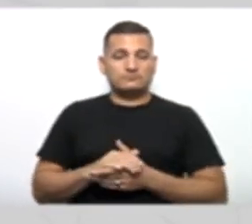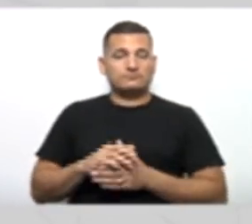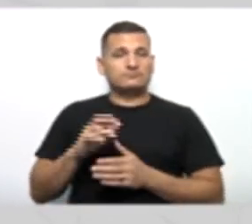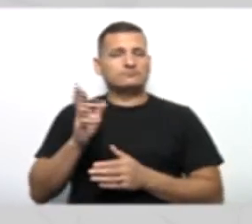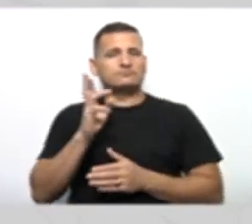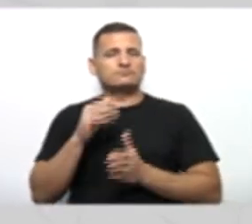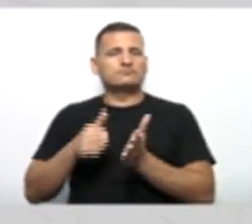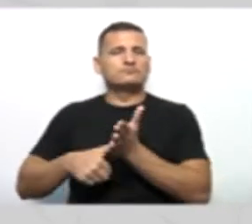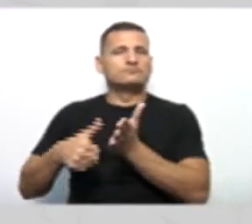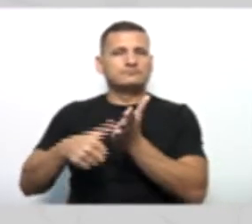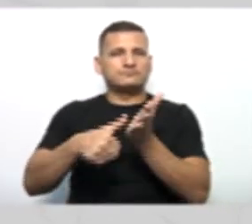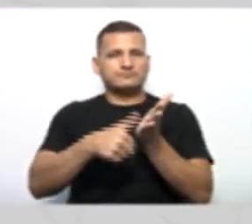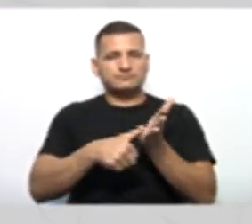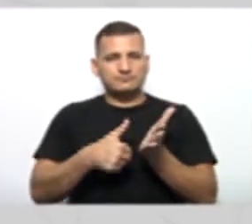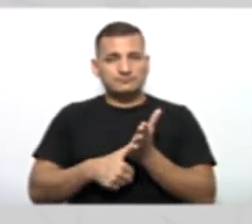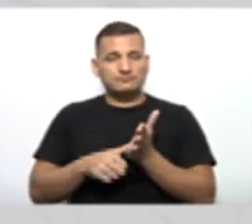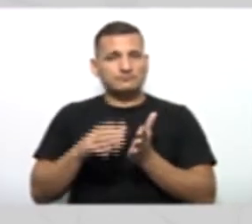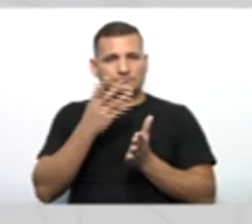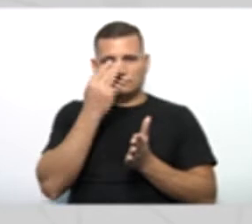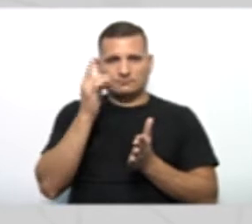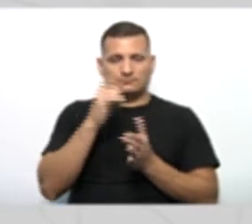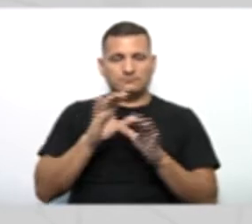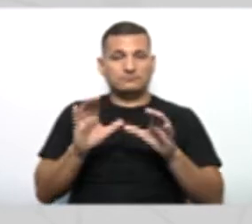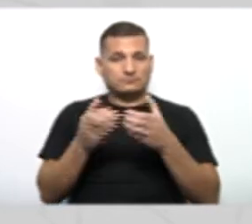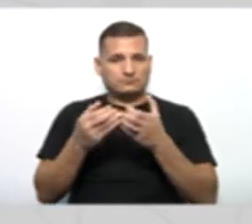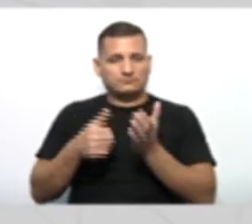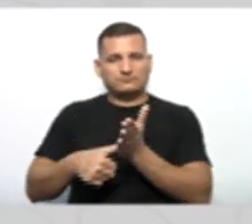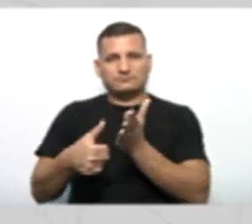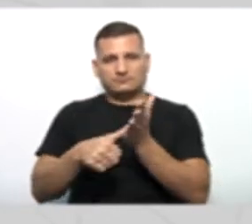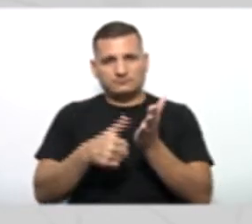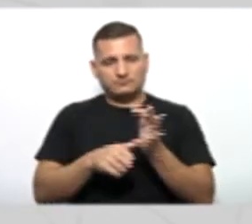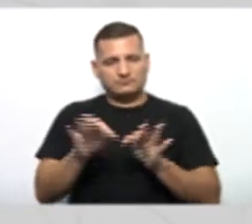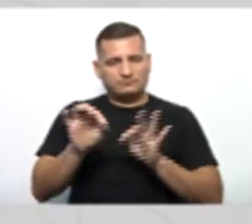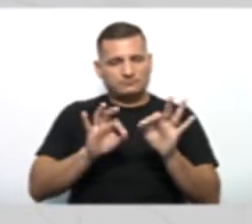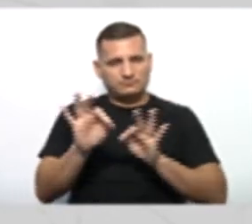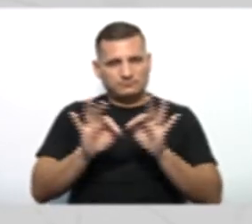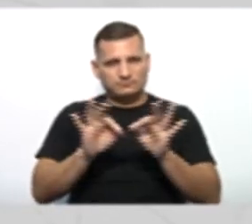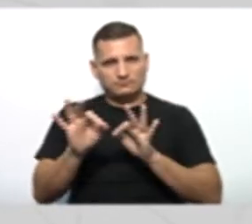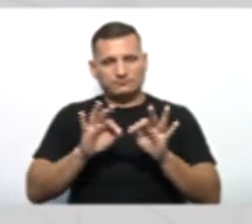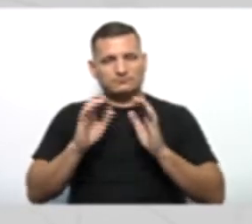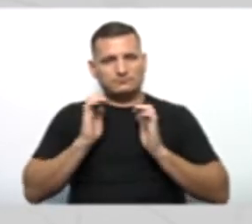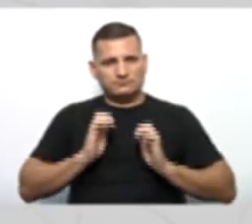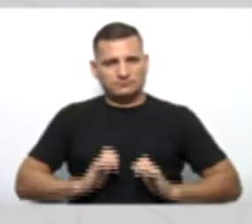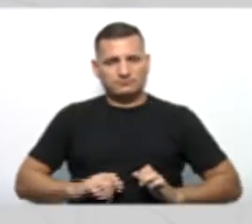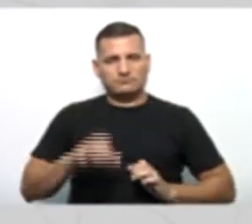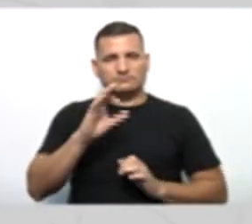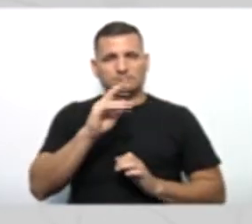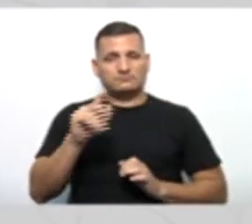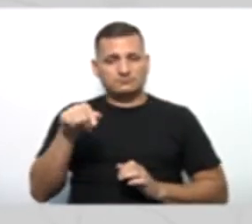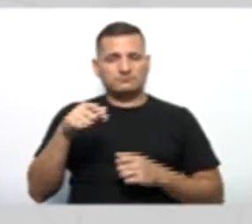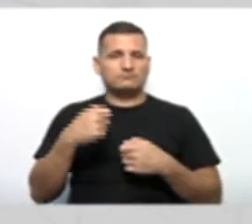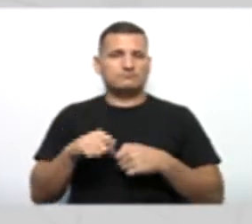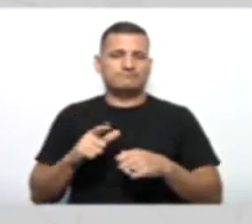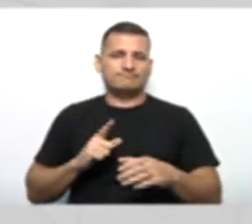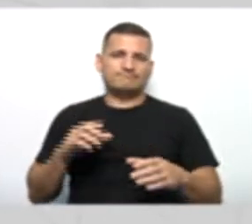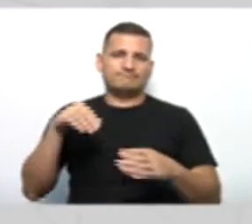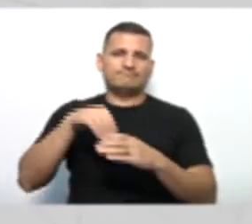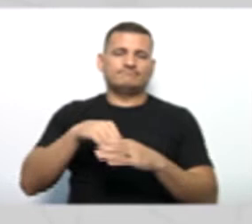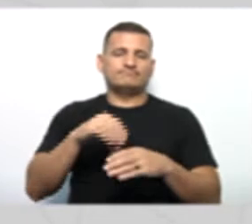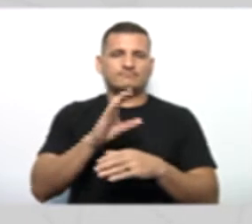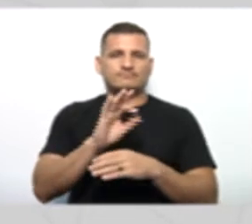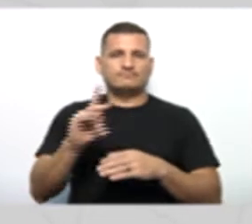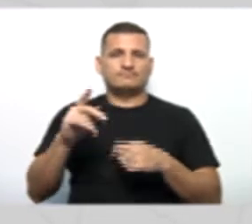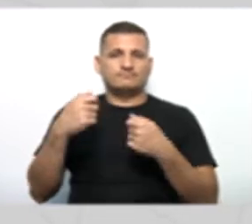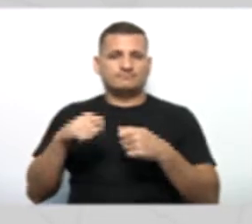os membros que lon que ela bora um código de ética de uma cooperativa eles devem evidentemente fazer parte da cooperativa eles